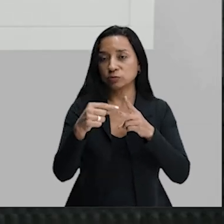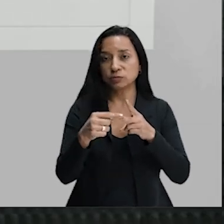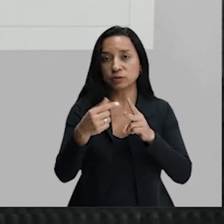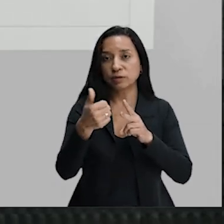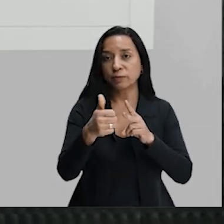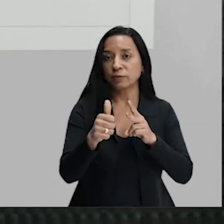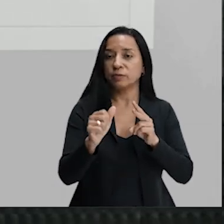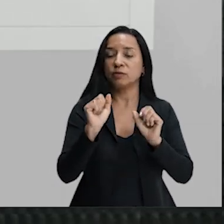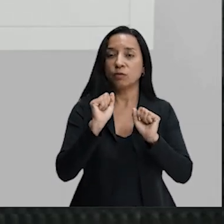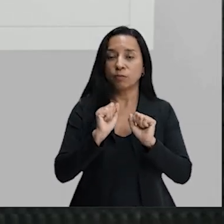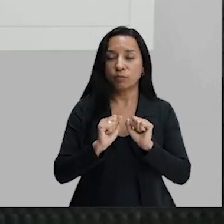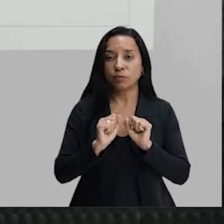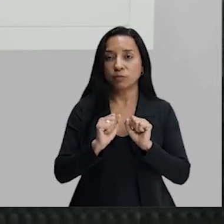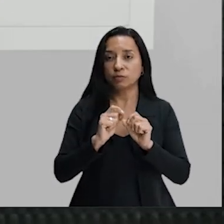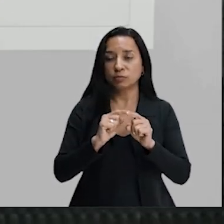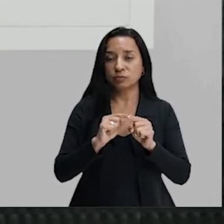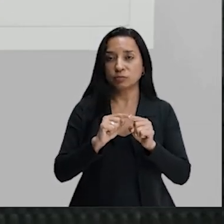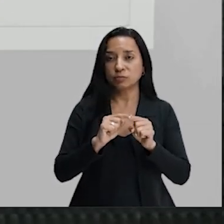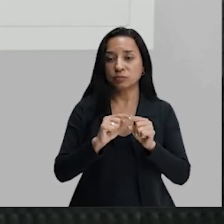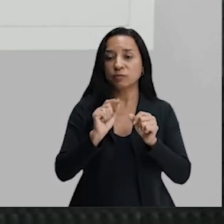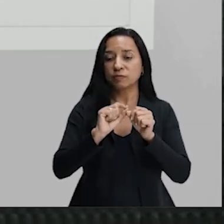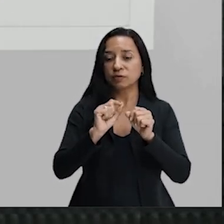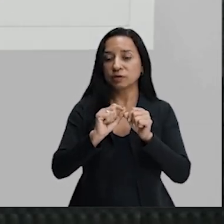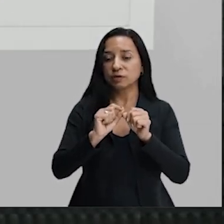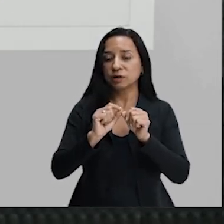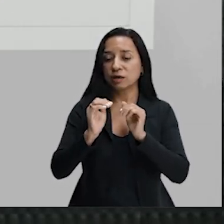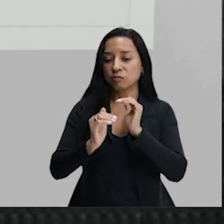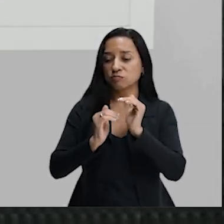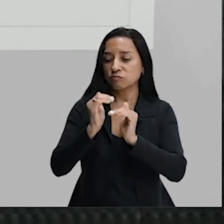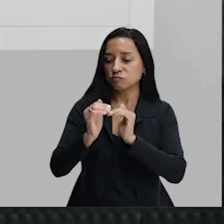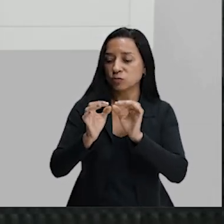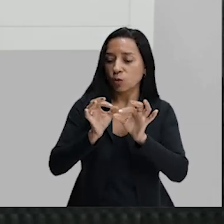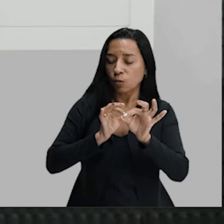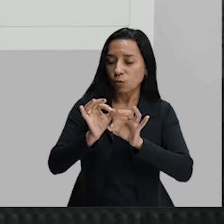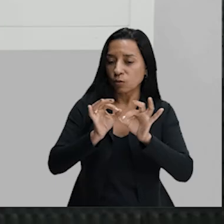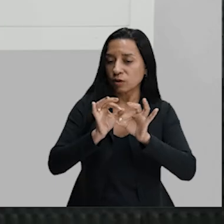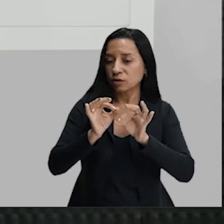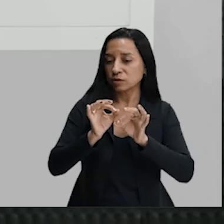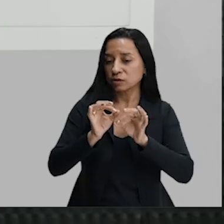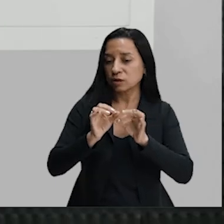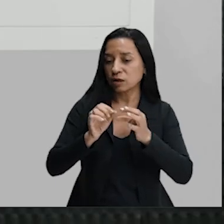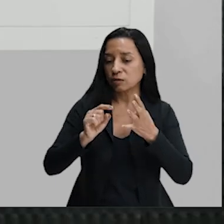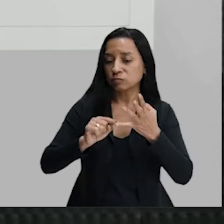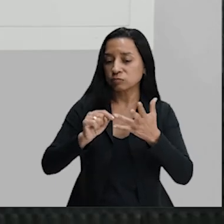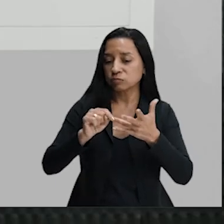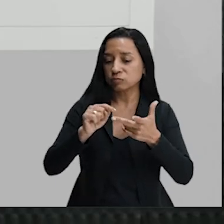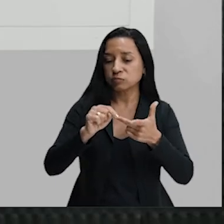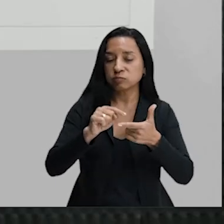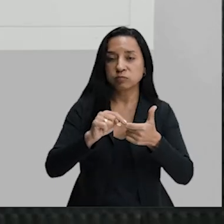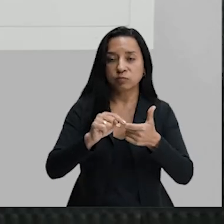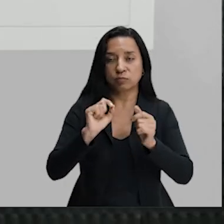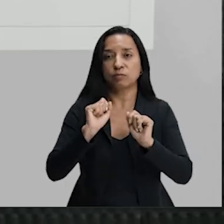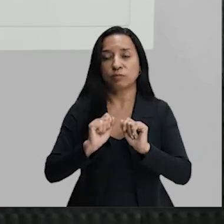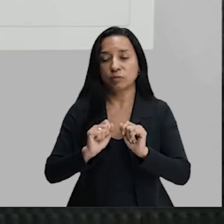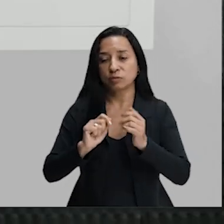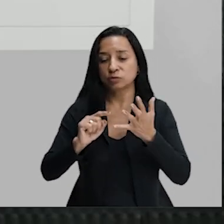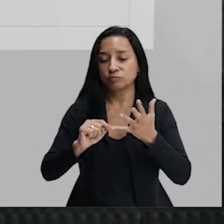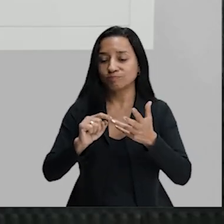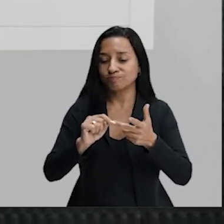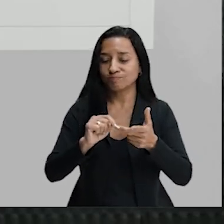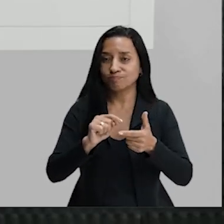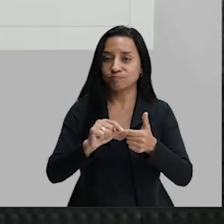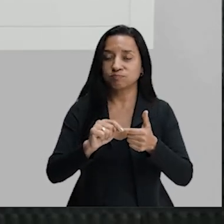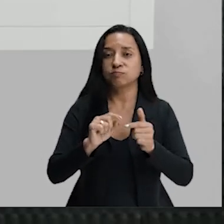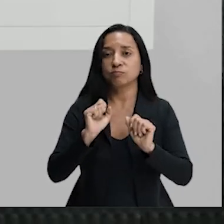eu posso, claro, elaborar, eu posso enumerar, ok? Vamos ter cuidado com isso. Eu posso